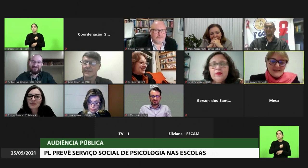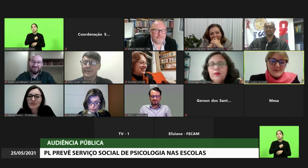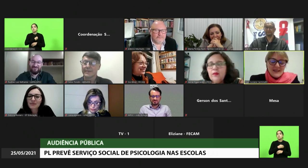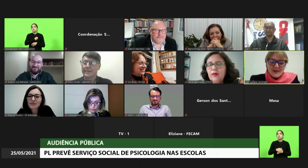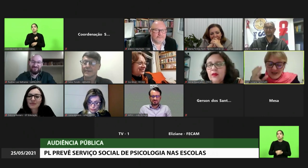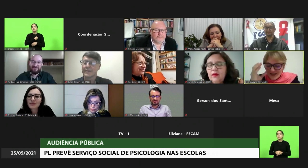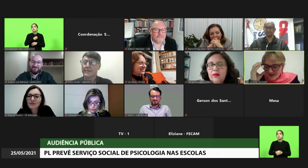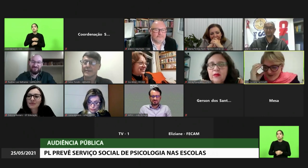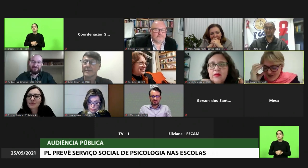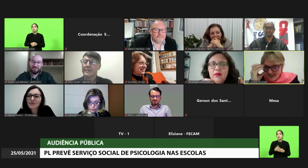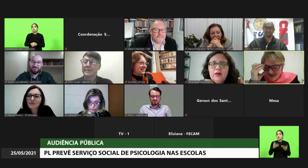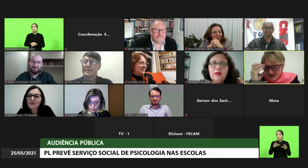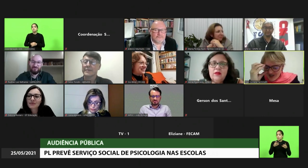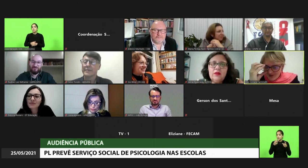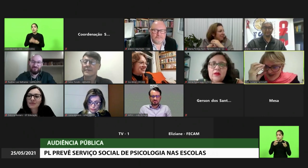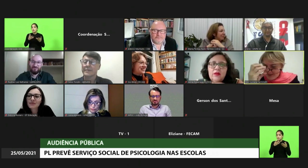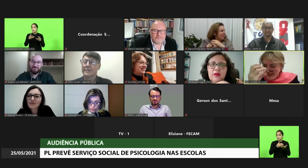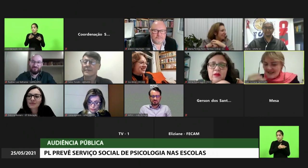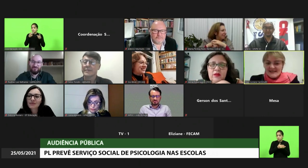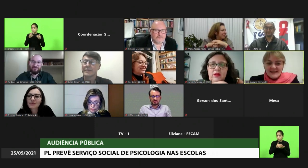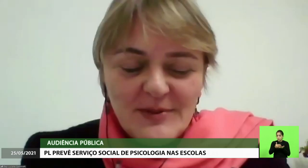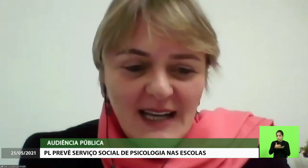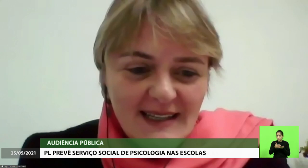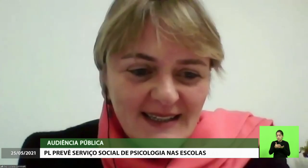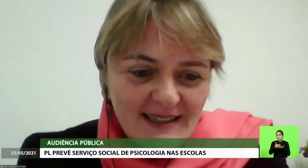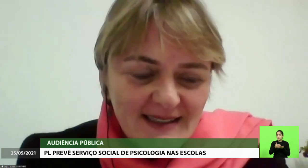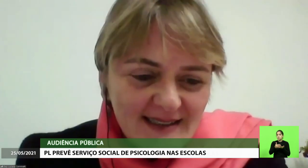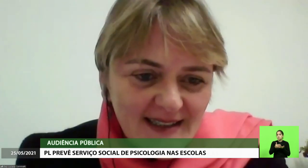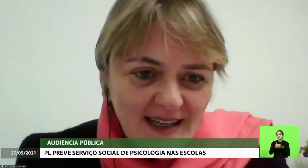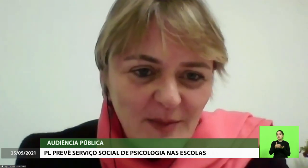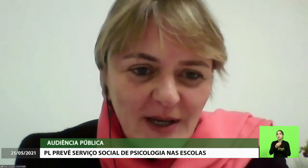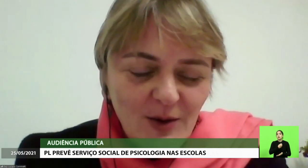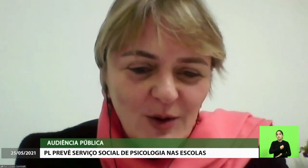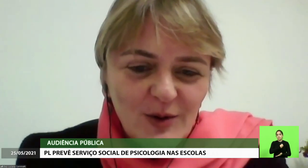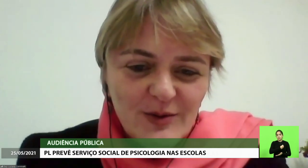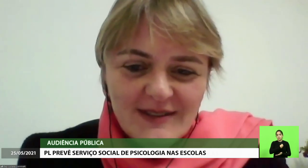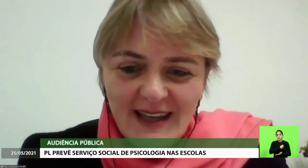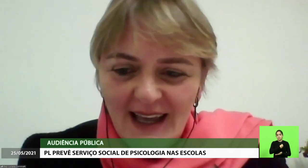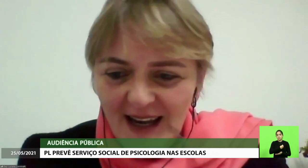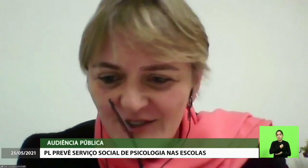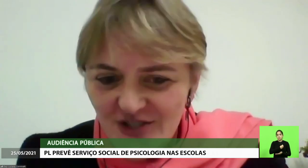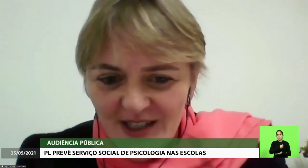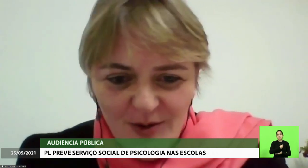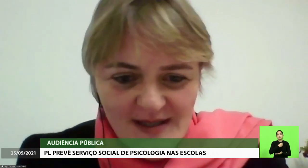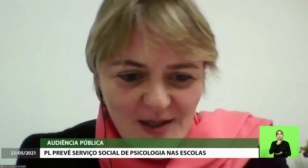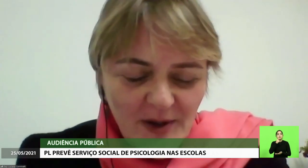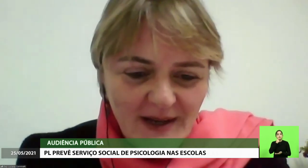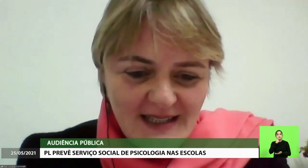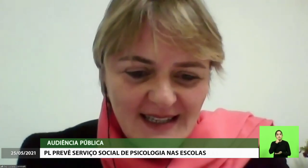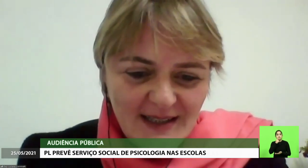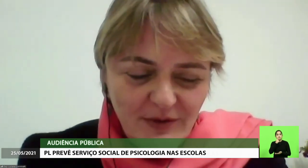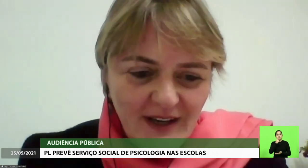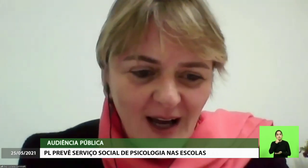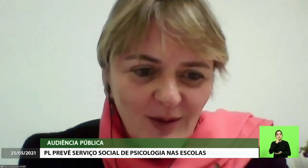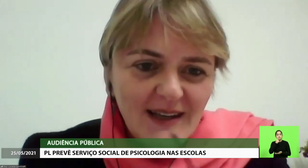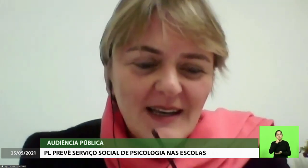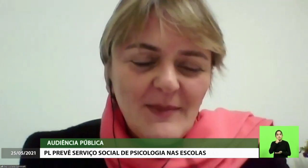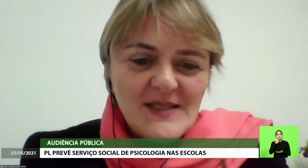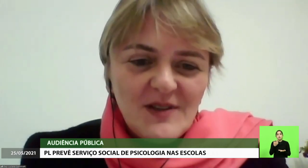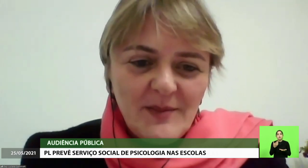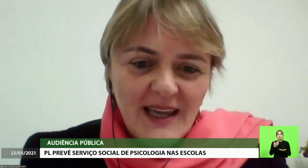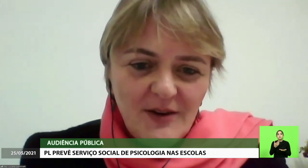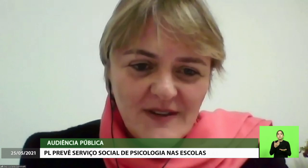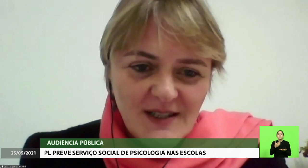Eu percebi que no início da audiência nós tínhamos a presença da deputada Ana Campagnolo. Ela acho que não conseguiu permanecer até o